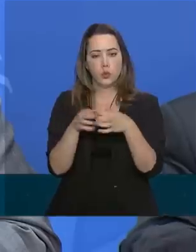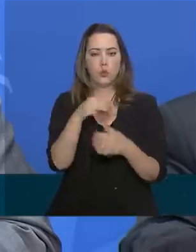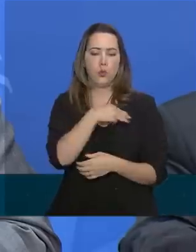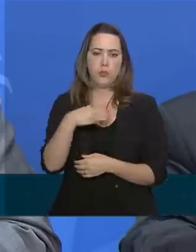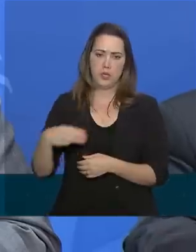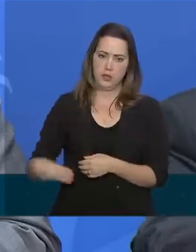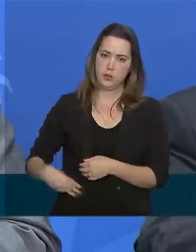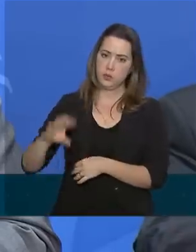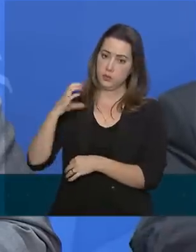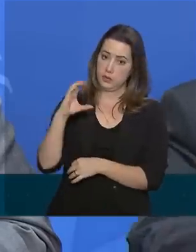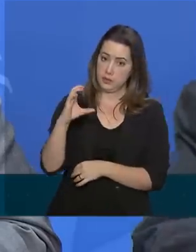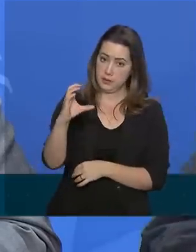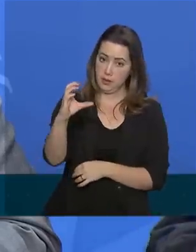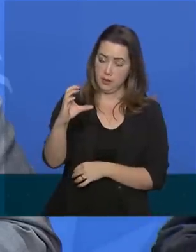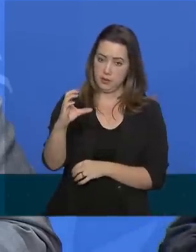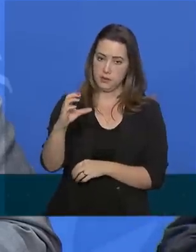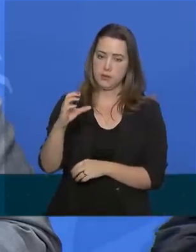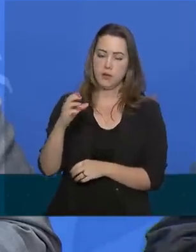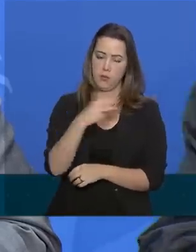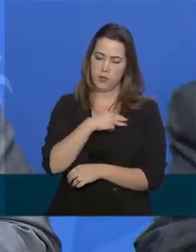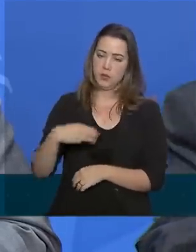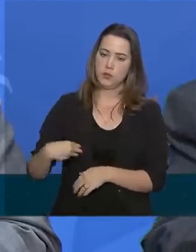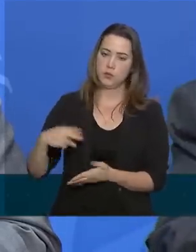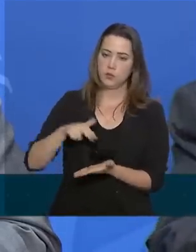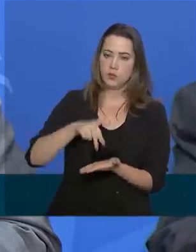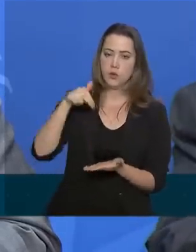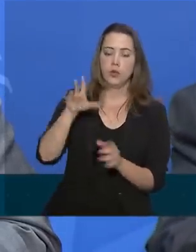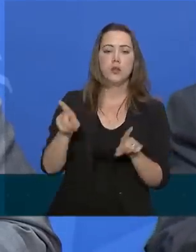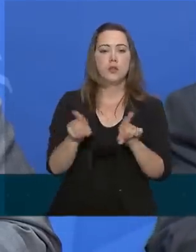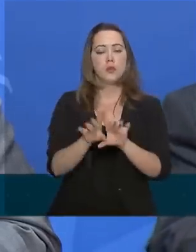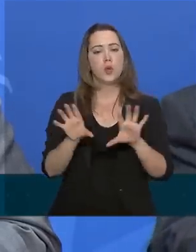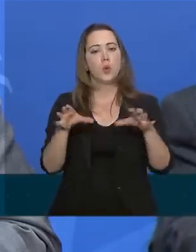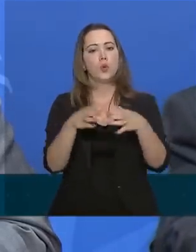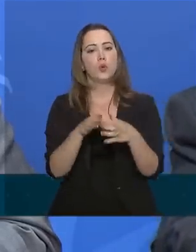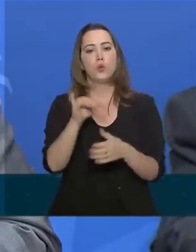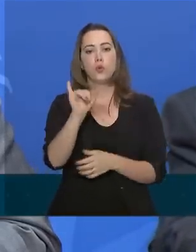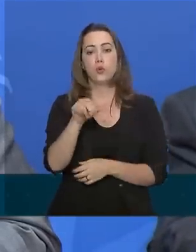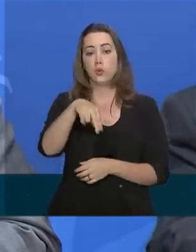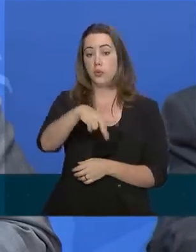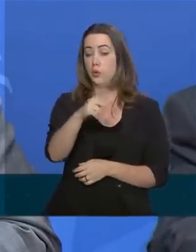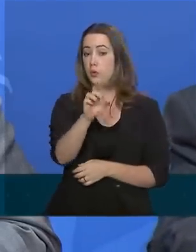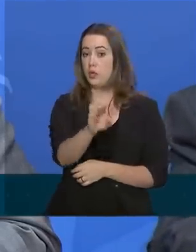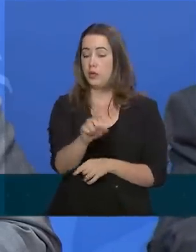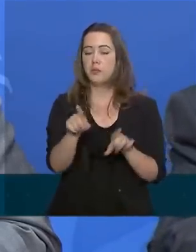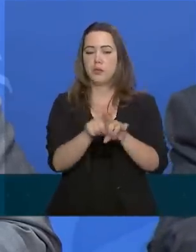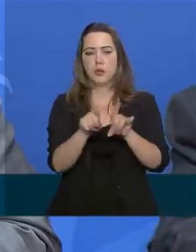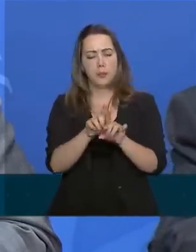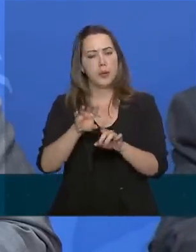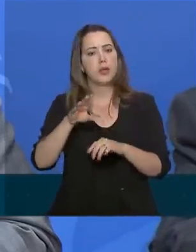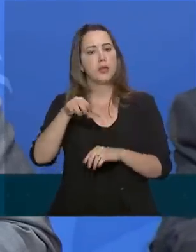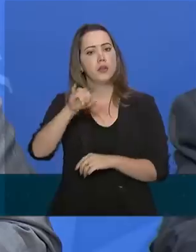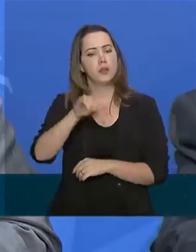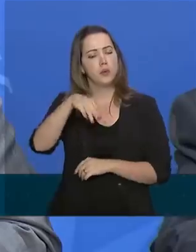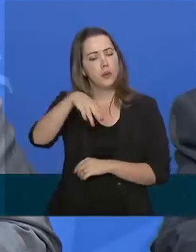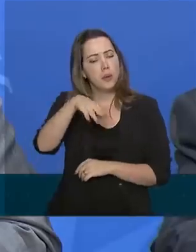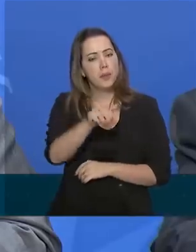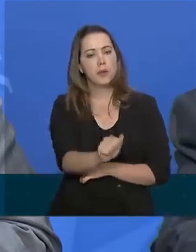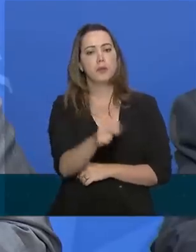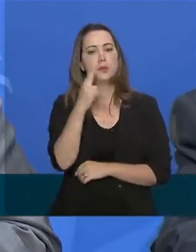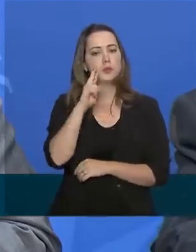marcos pontes e as equipes do inpe e do ibama analisando